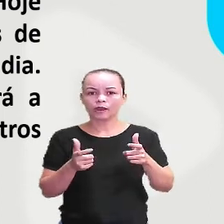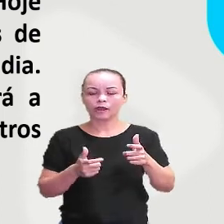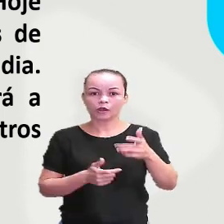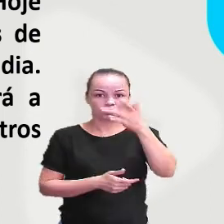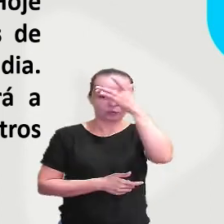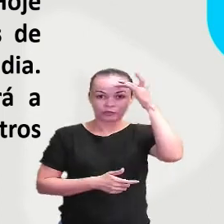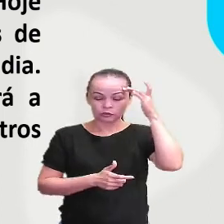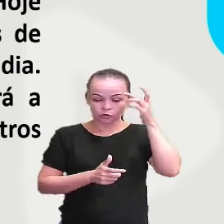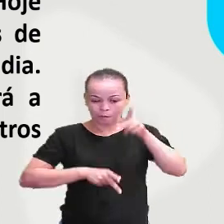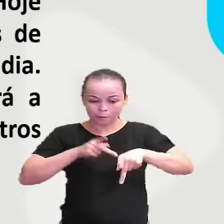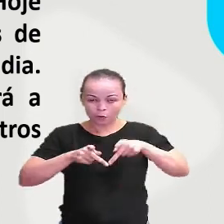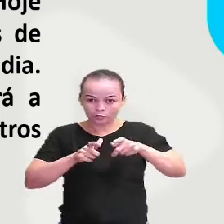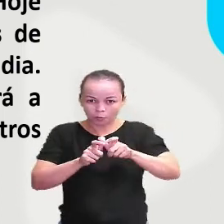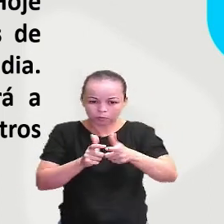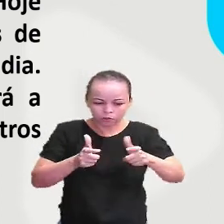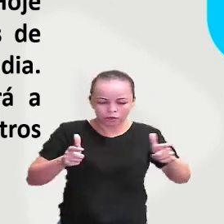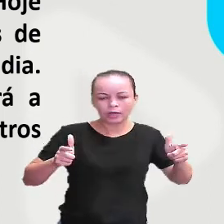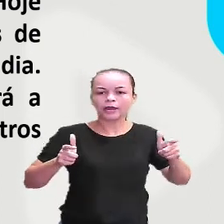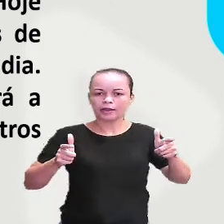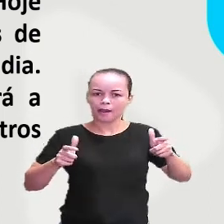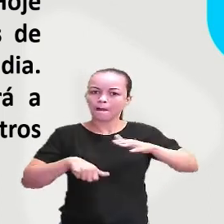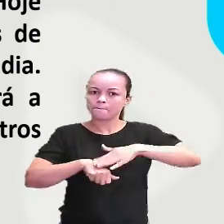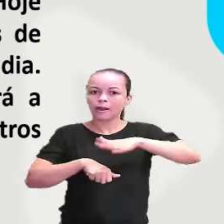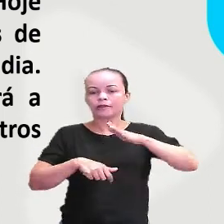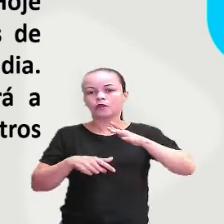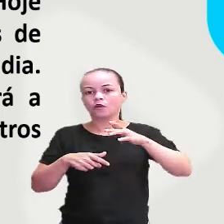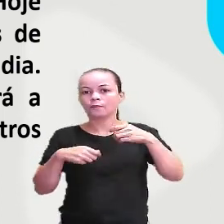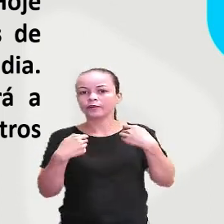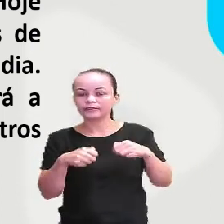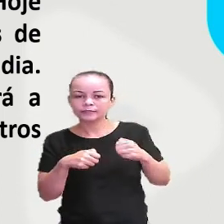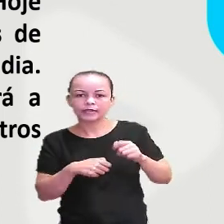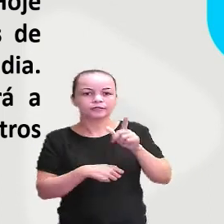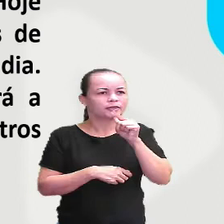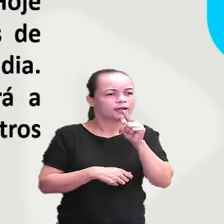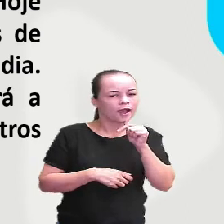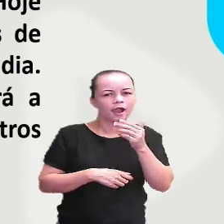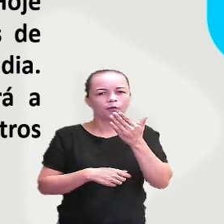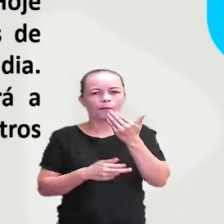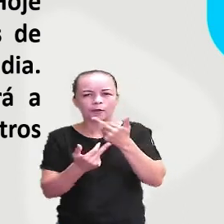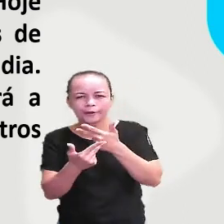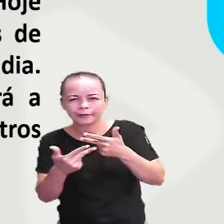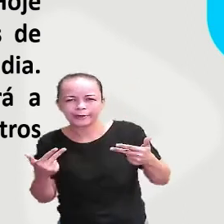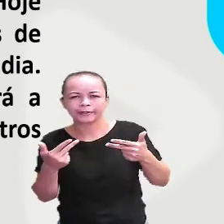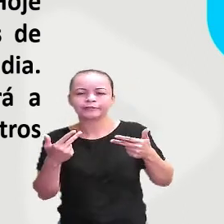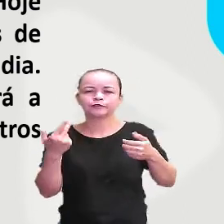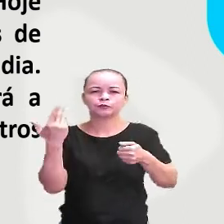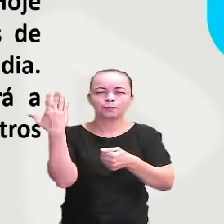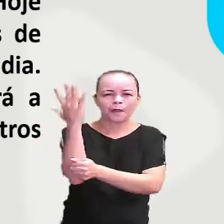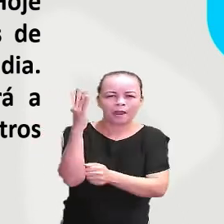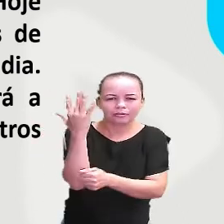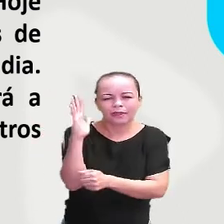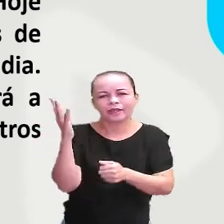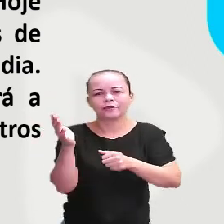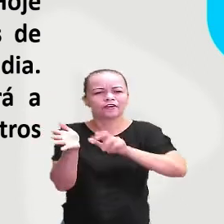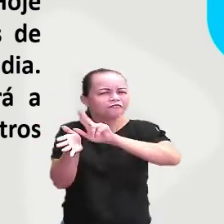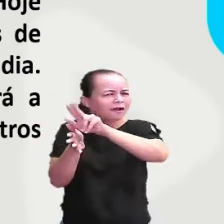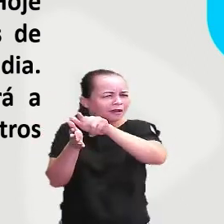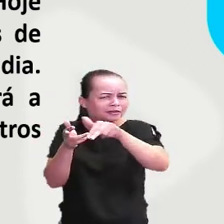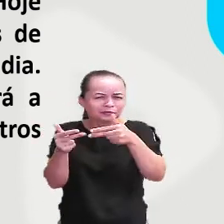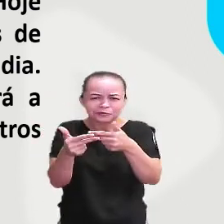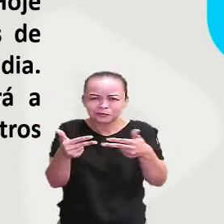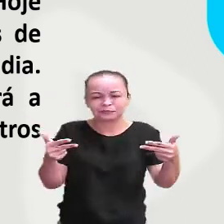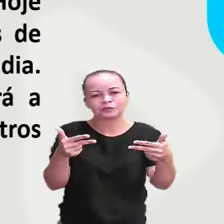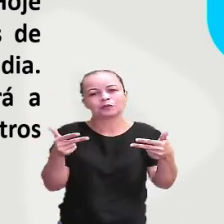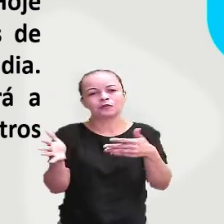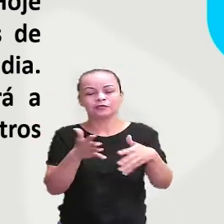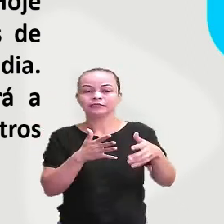de pessoas, maior será a demanda por água, por alimentos, madeira e outros recursos que vêm,